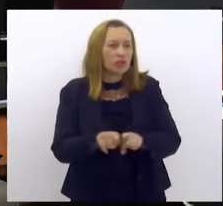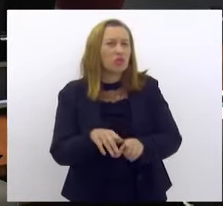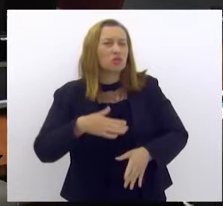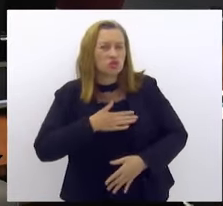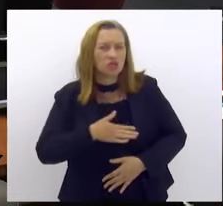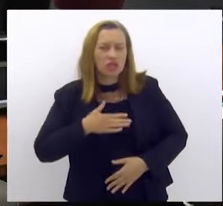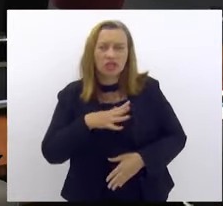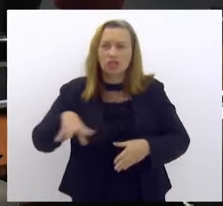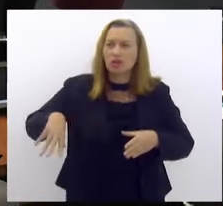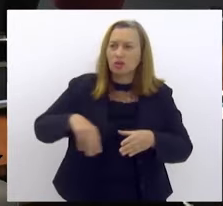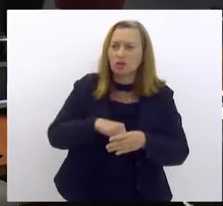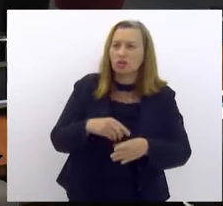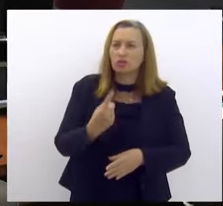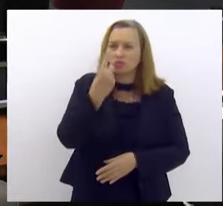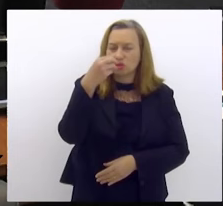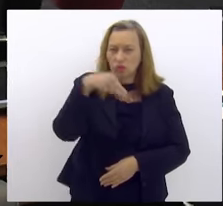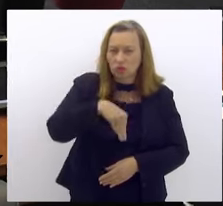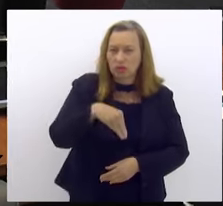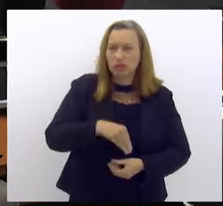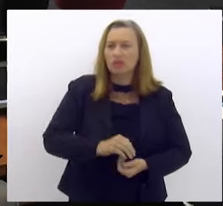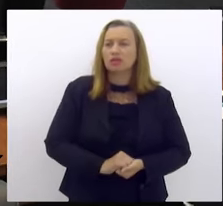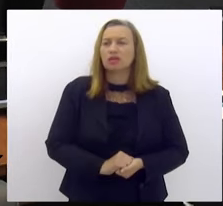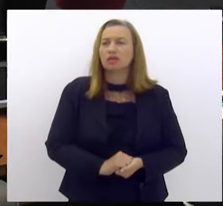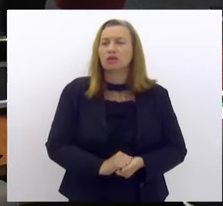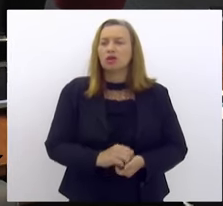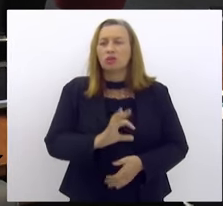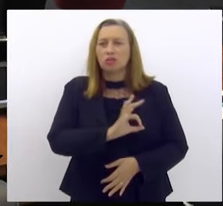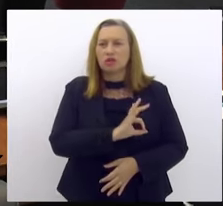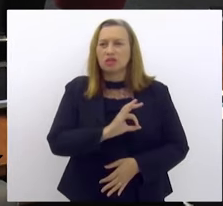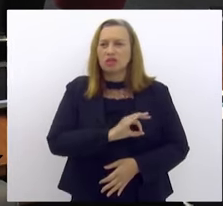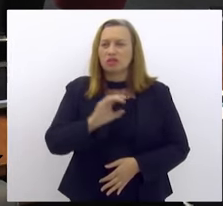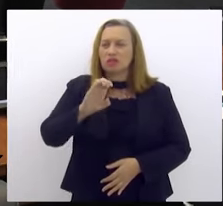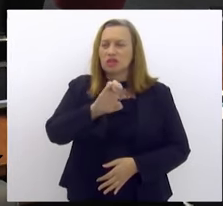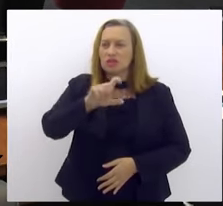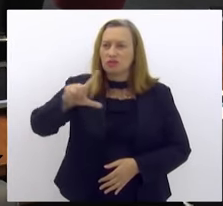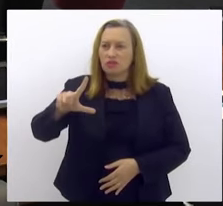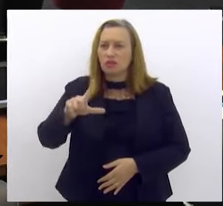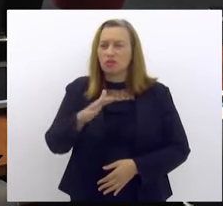gostaria de incluir nesse minuto de silêncio o policial civil que acabou de ser